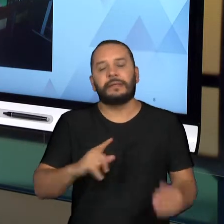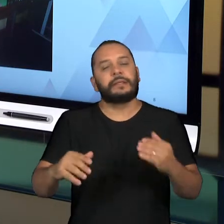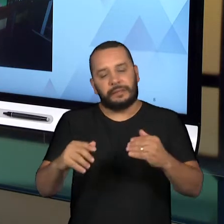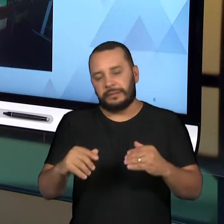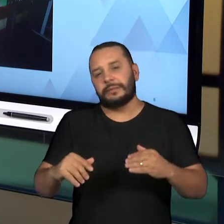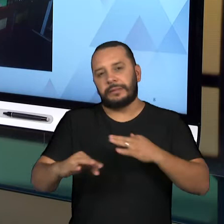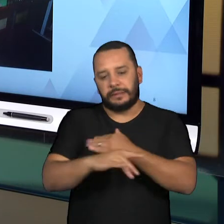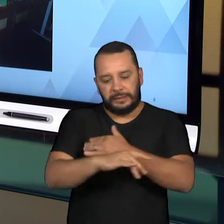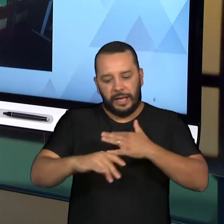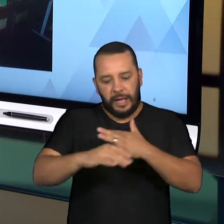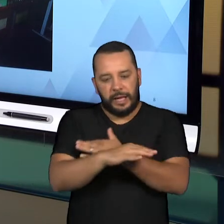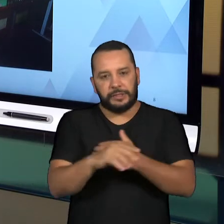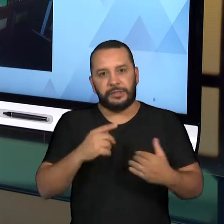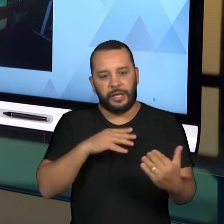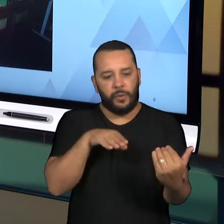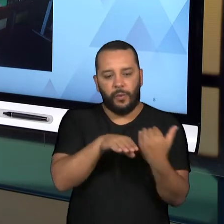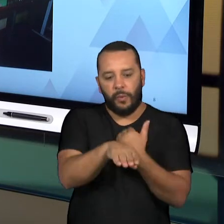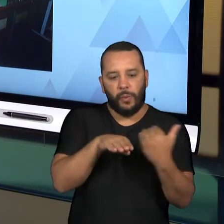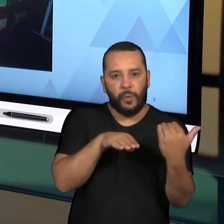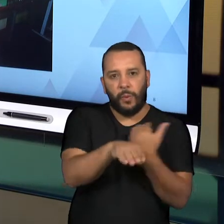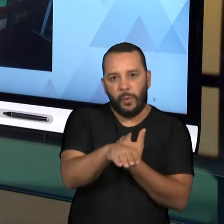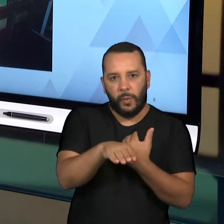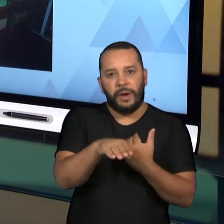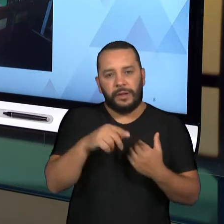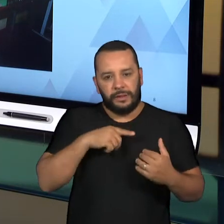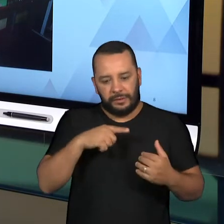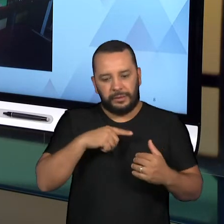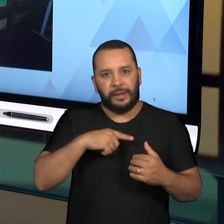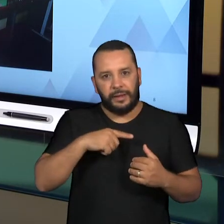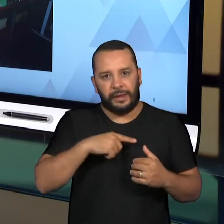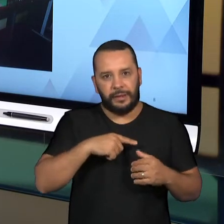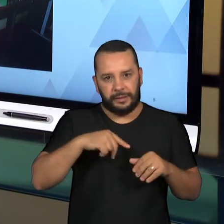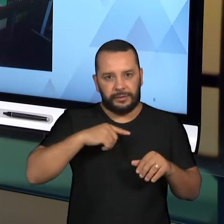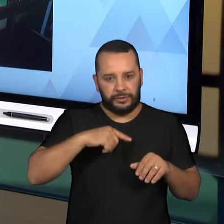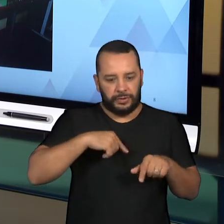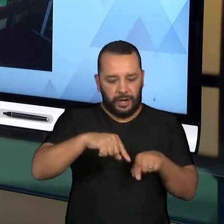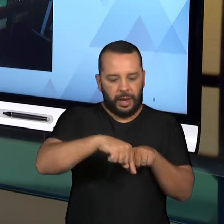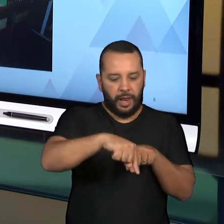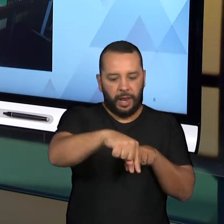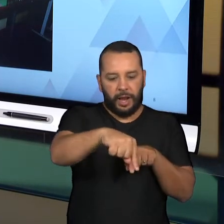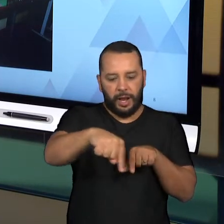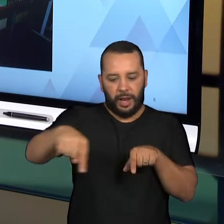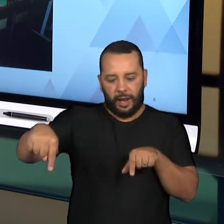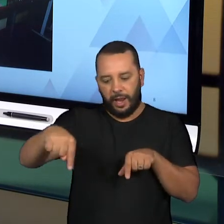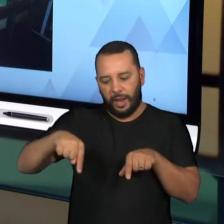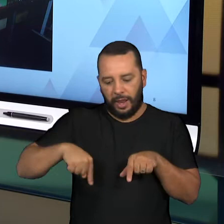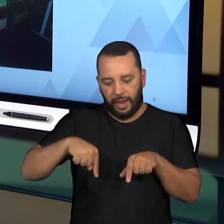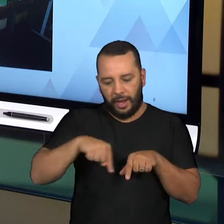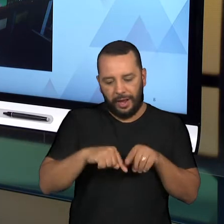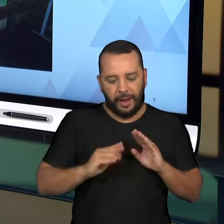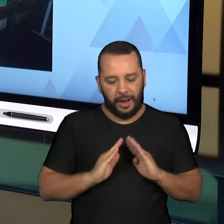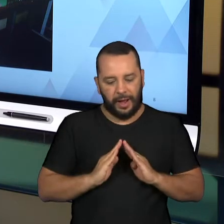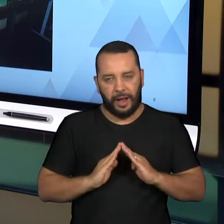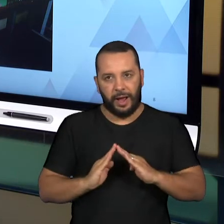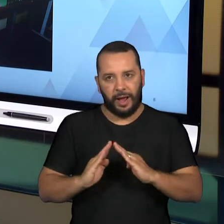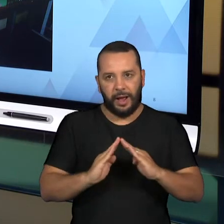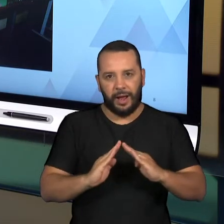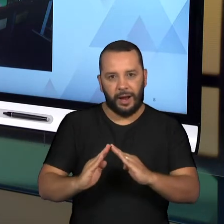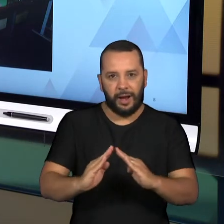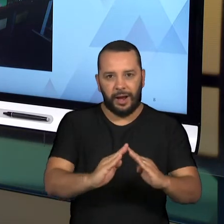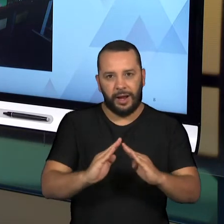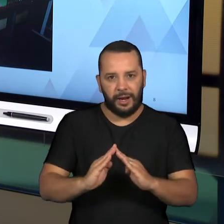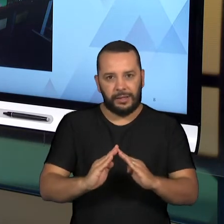cidade as ruas os quarteirões os bairros e assim por diante talvez em uma